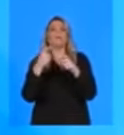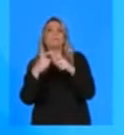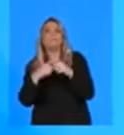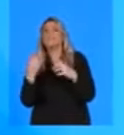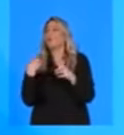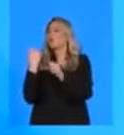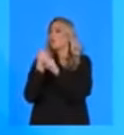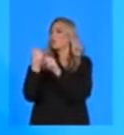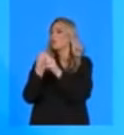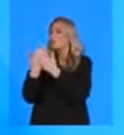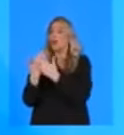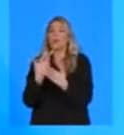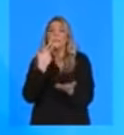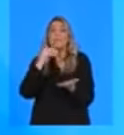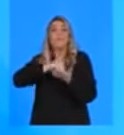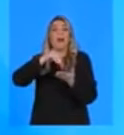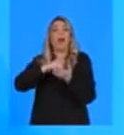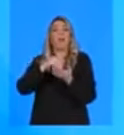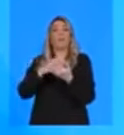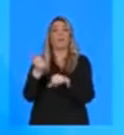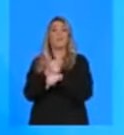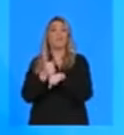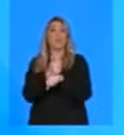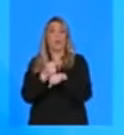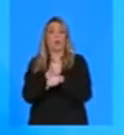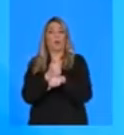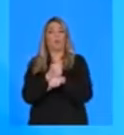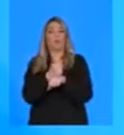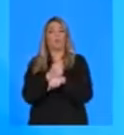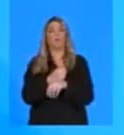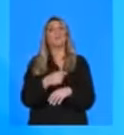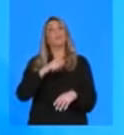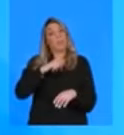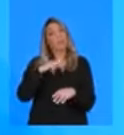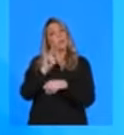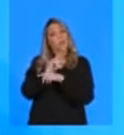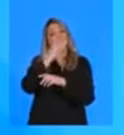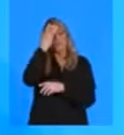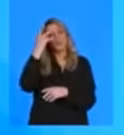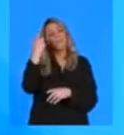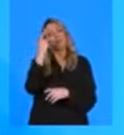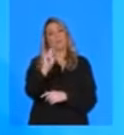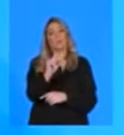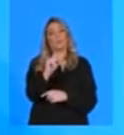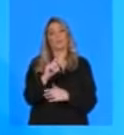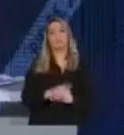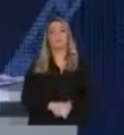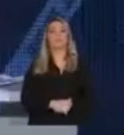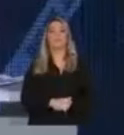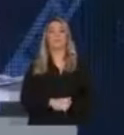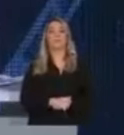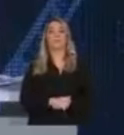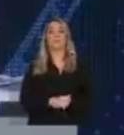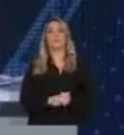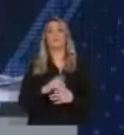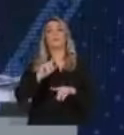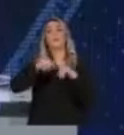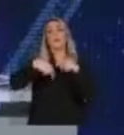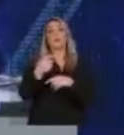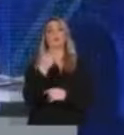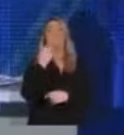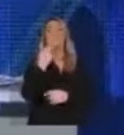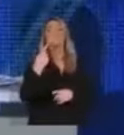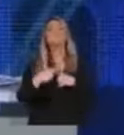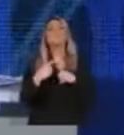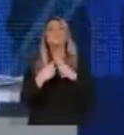enfermeiro então se você acha que nós poos cuidar das pessoas votte 10 vte esceva e o próximo a dizer